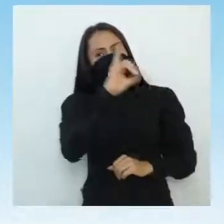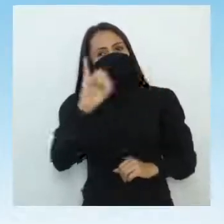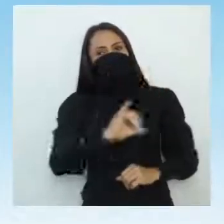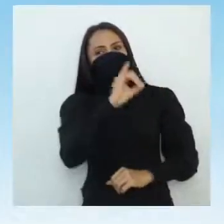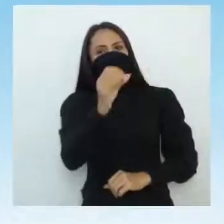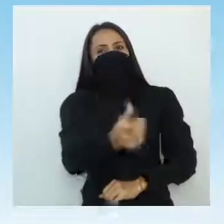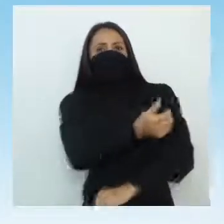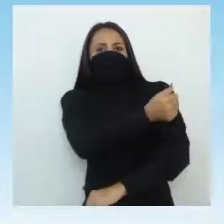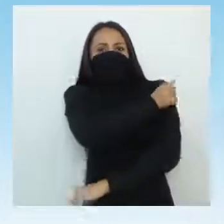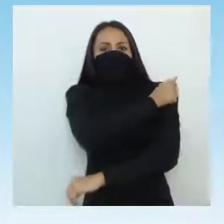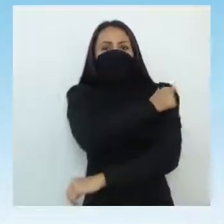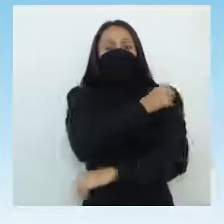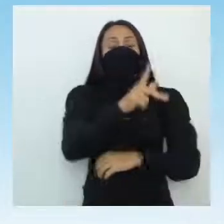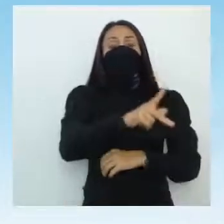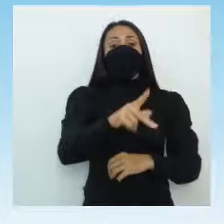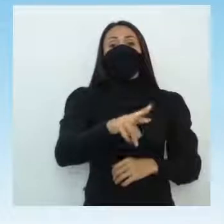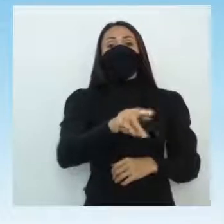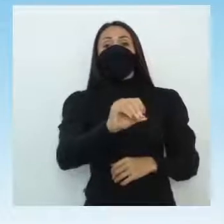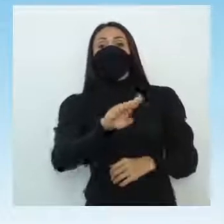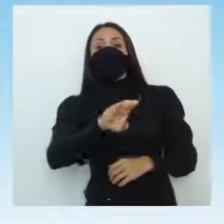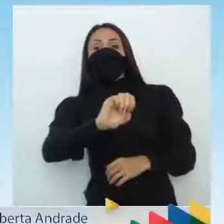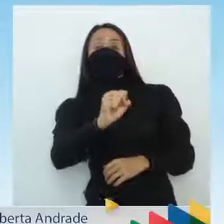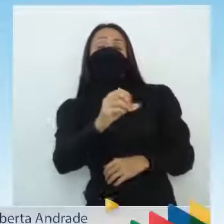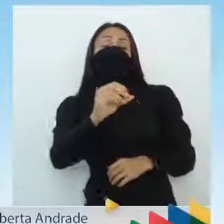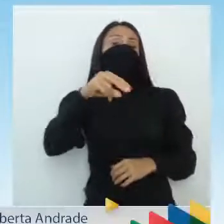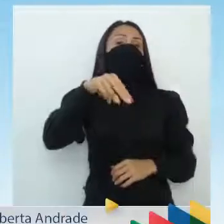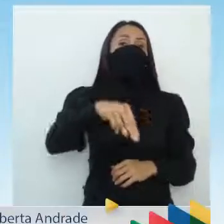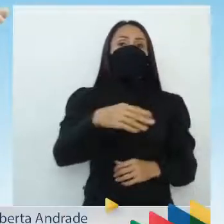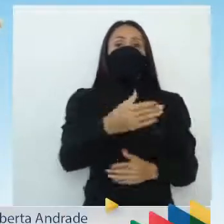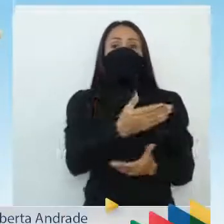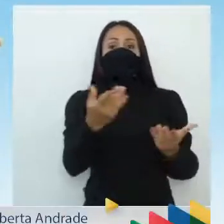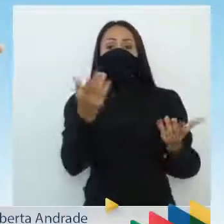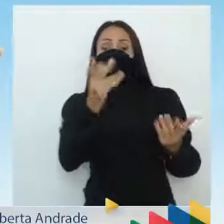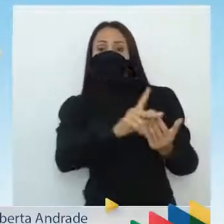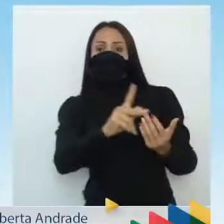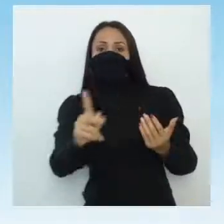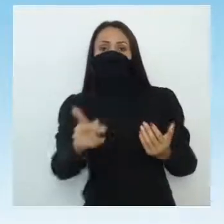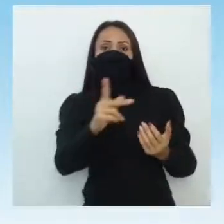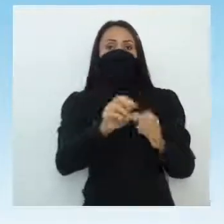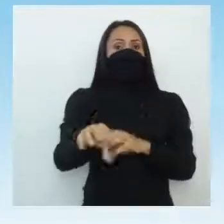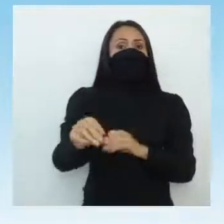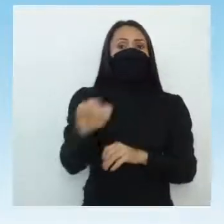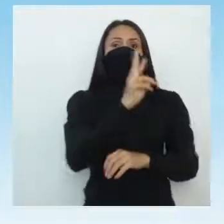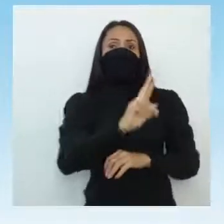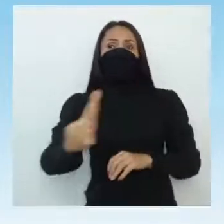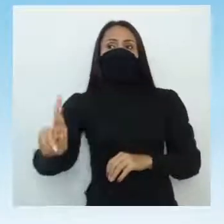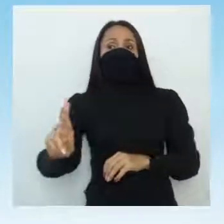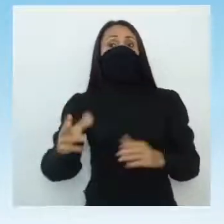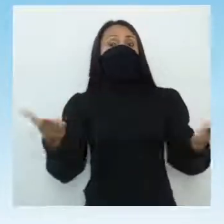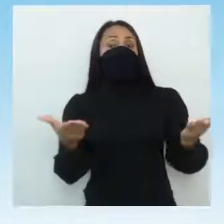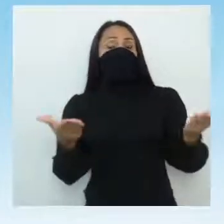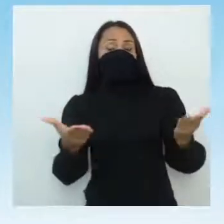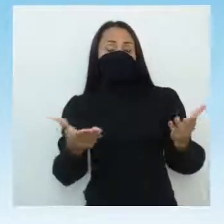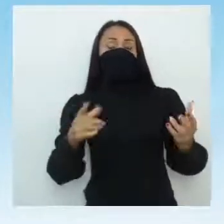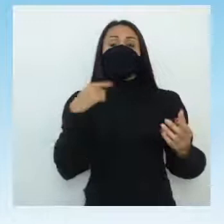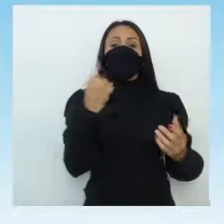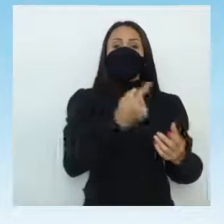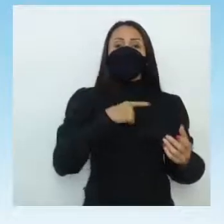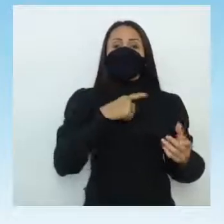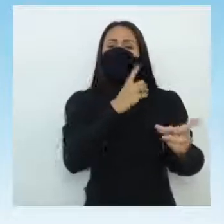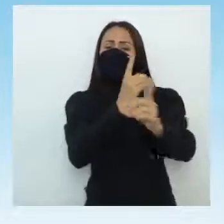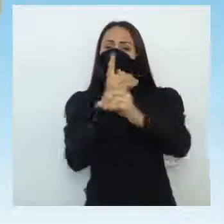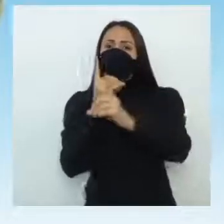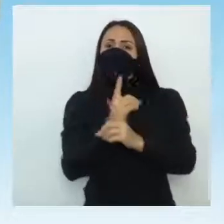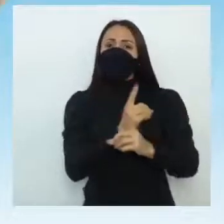Olá, estudantes! Eu sou o professor Robson Anselmo Tavares, professor de ensino religioso, e hoje nós temos mais um encontro